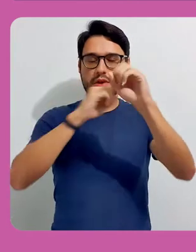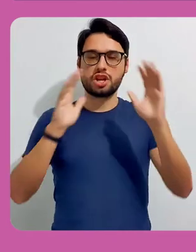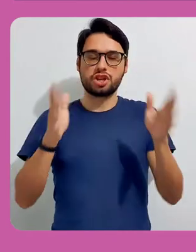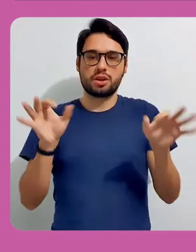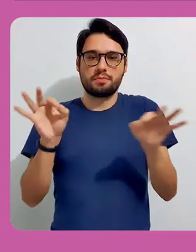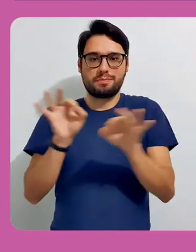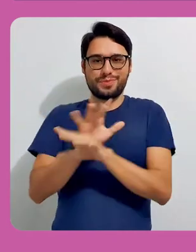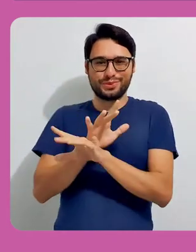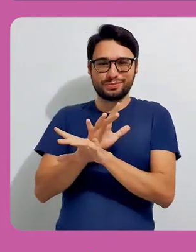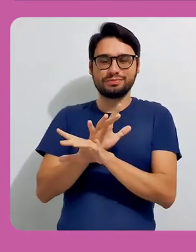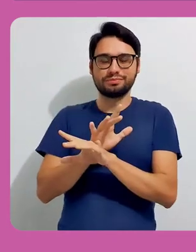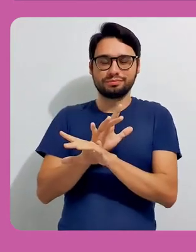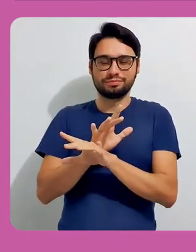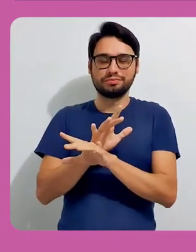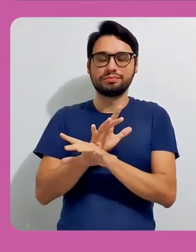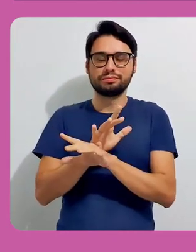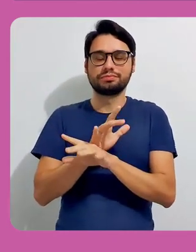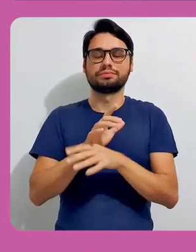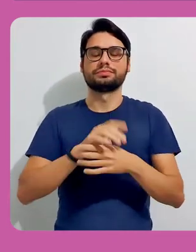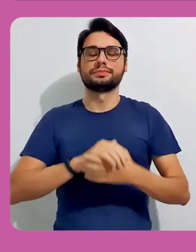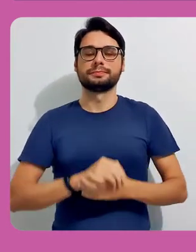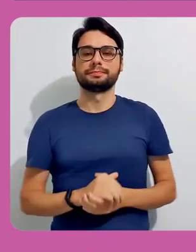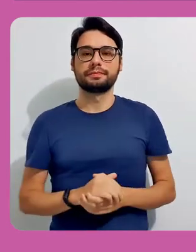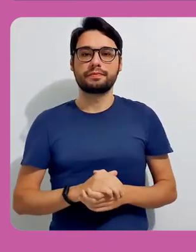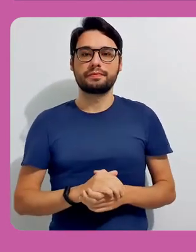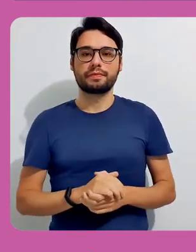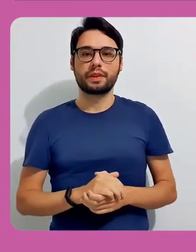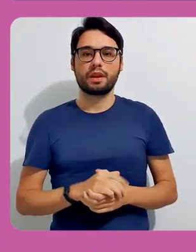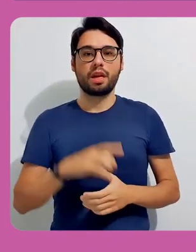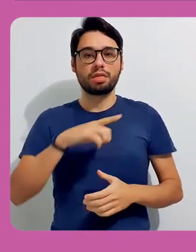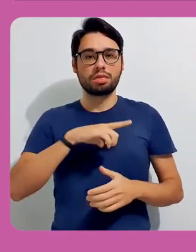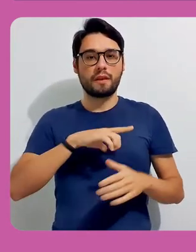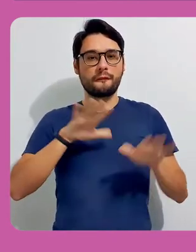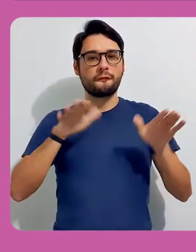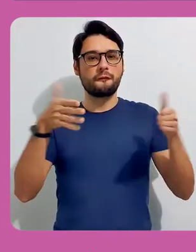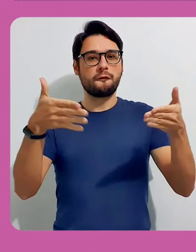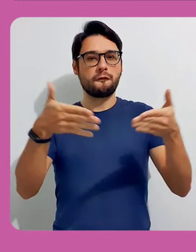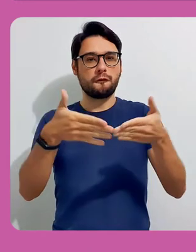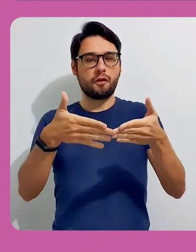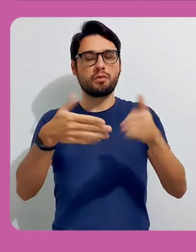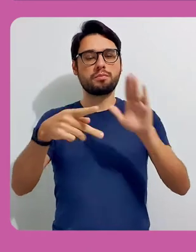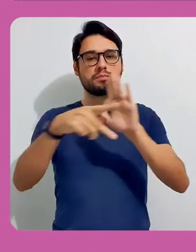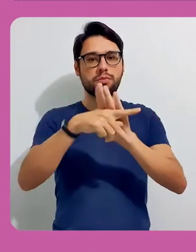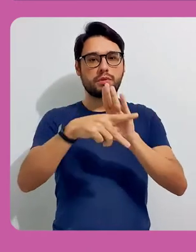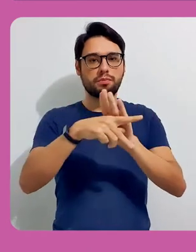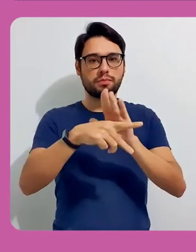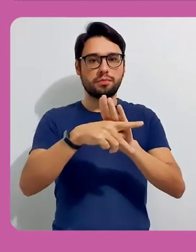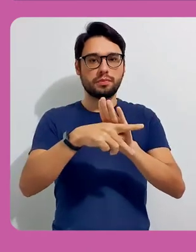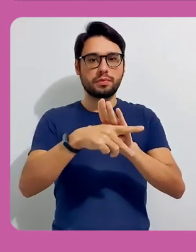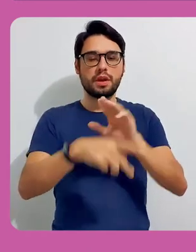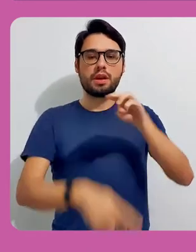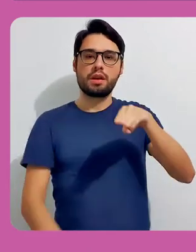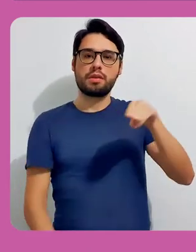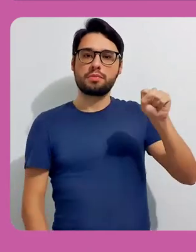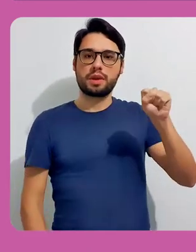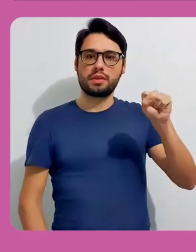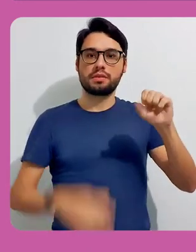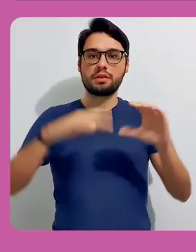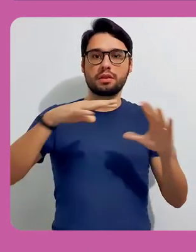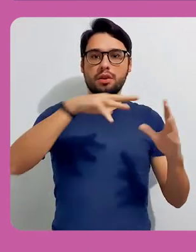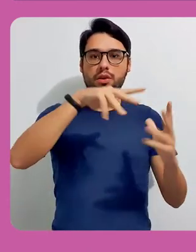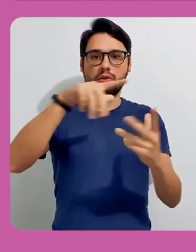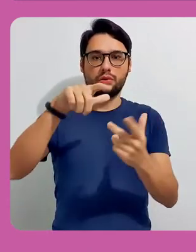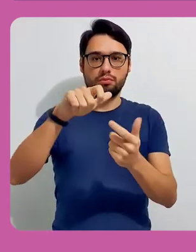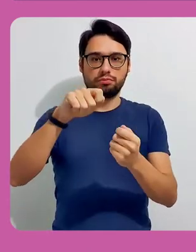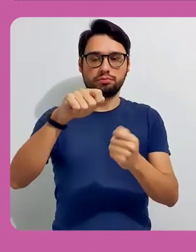de descrição de conteúdo de aprendizagem que você desenvolve no determinado a